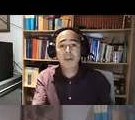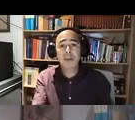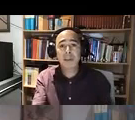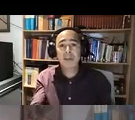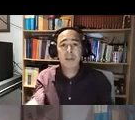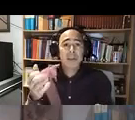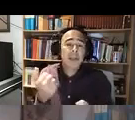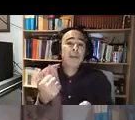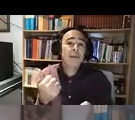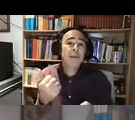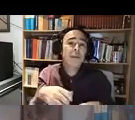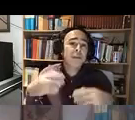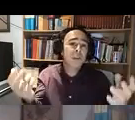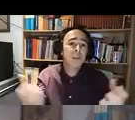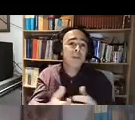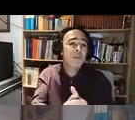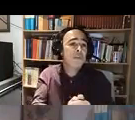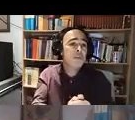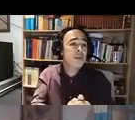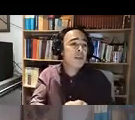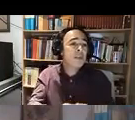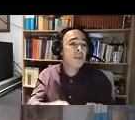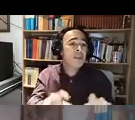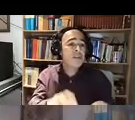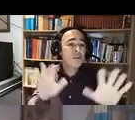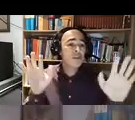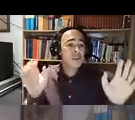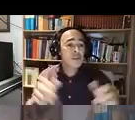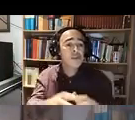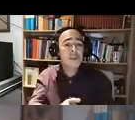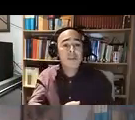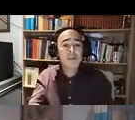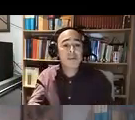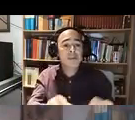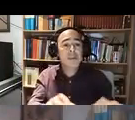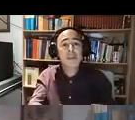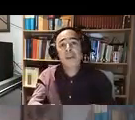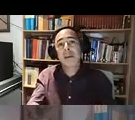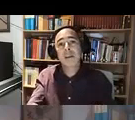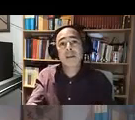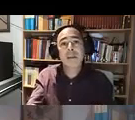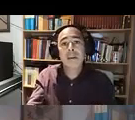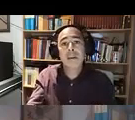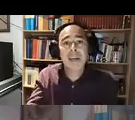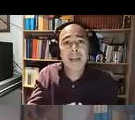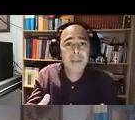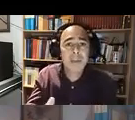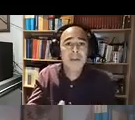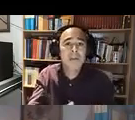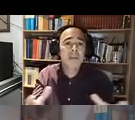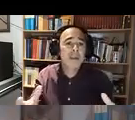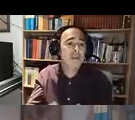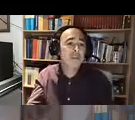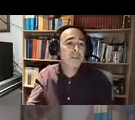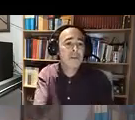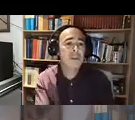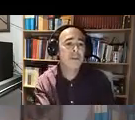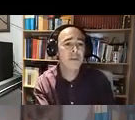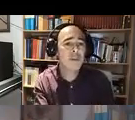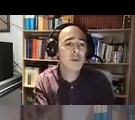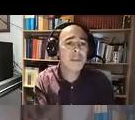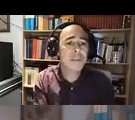que é consumir apenas é fantástico Pega um telefone ou telemóvel por e ou não dispositivo eletrônico e entrada e de rapidamente o